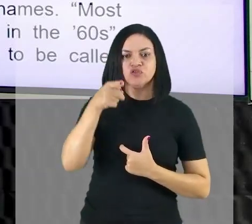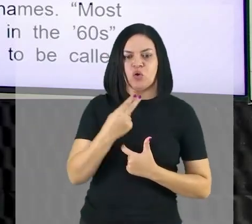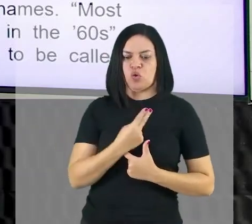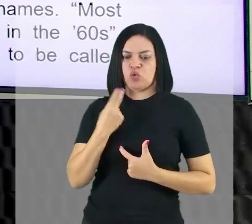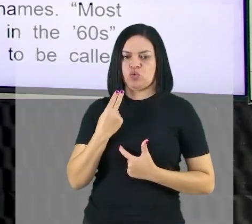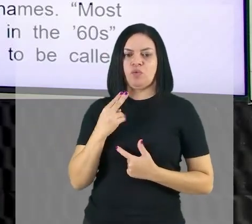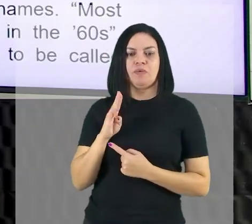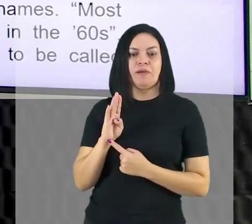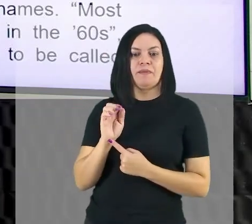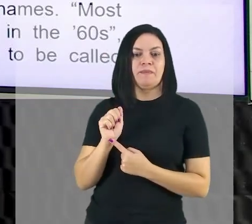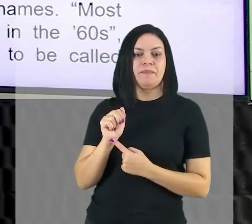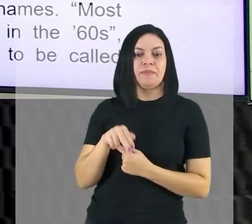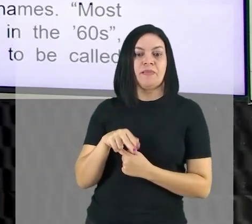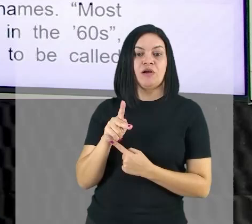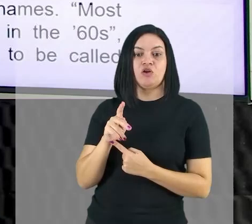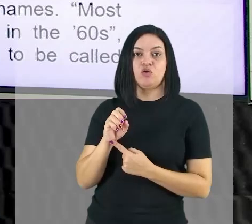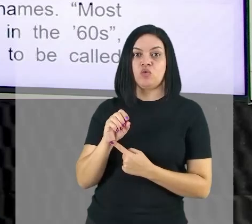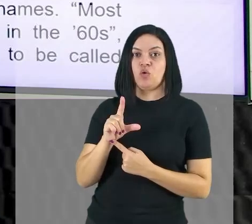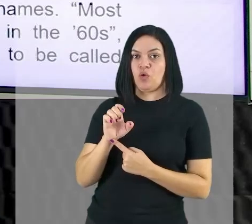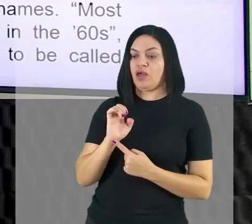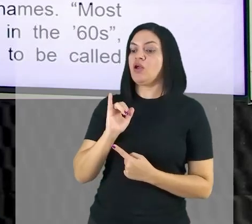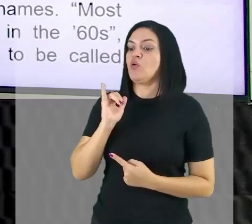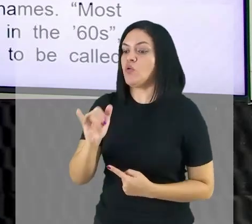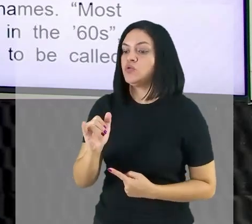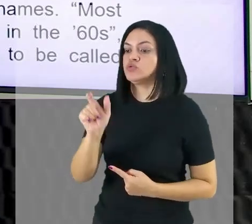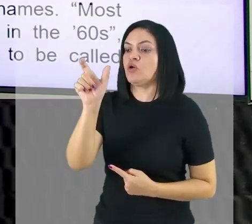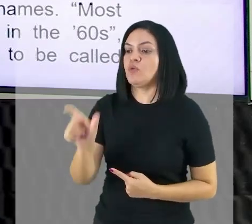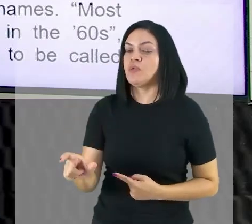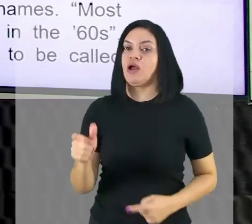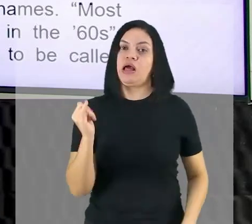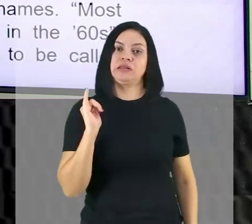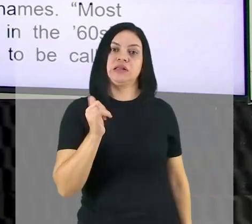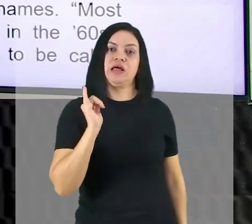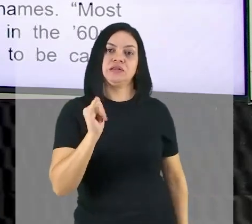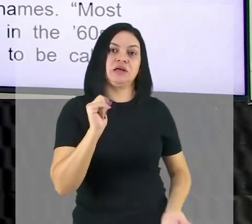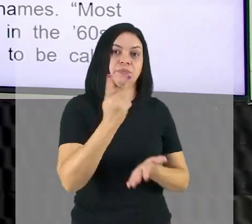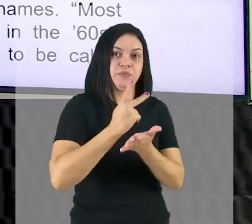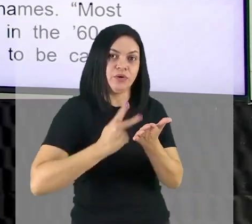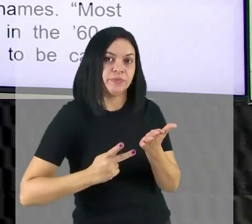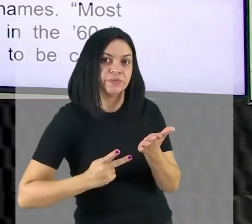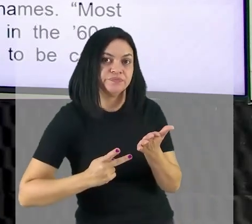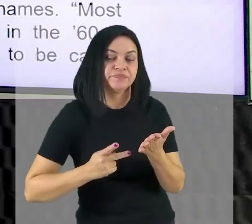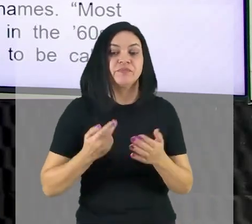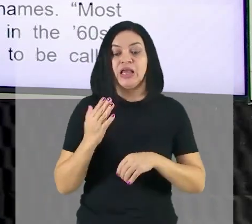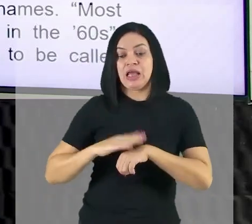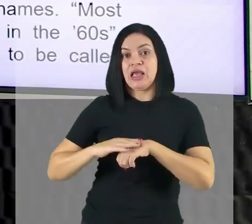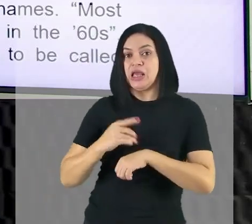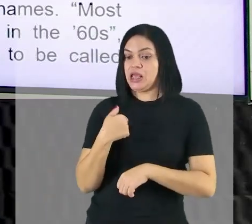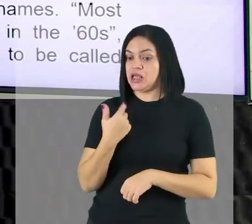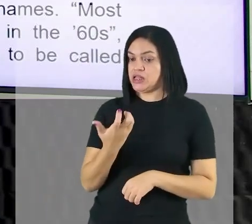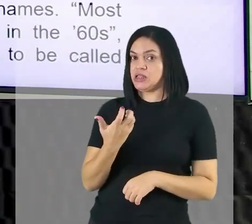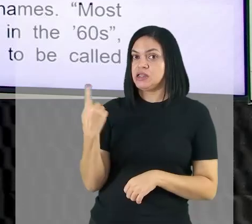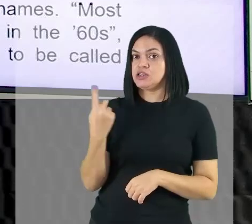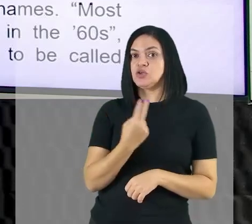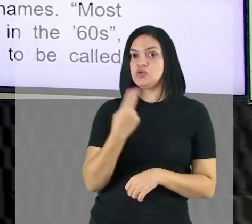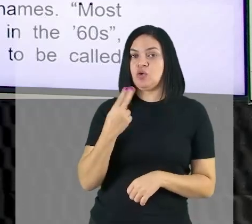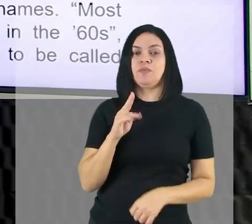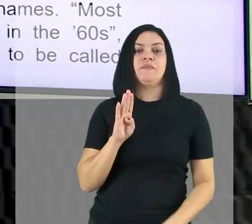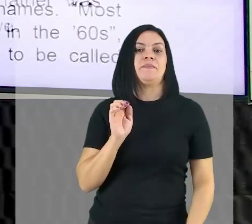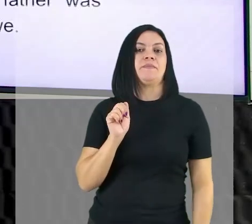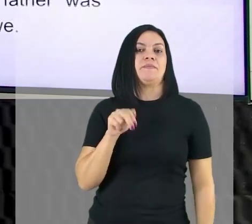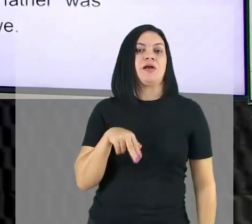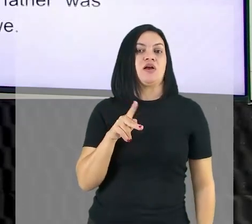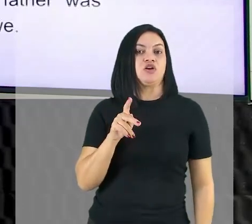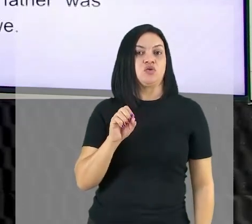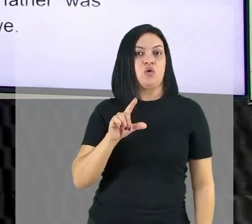sobrenome Bancolê contou para a pessoa que está narrando esse poema. Ele queria ser chamado de Bancolê,